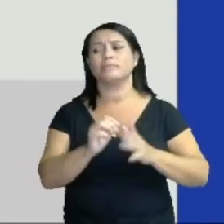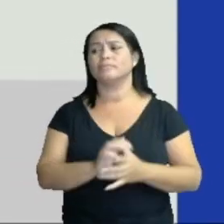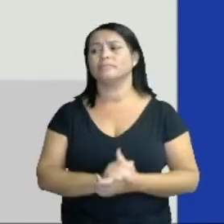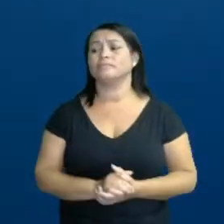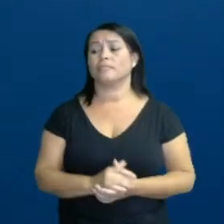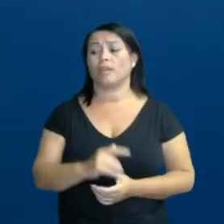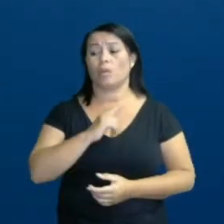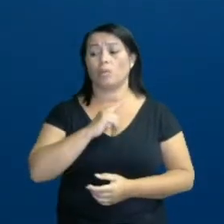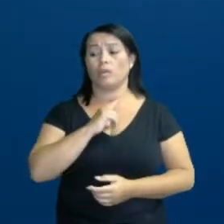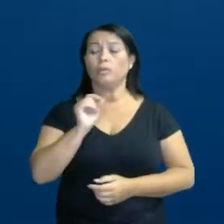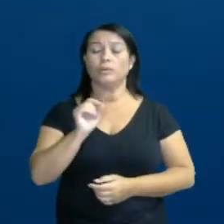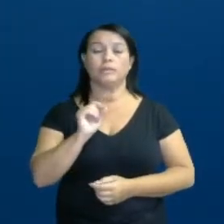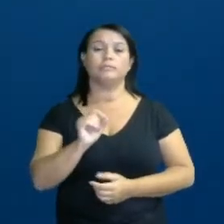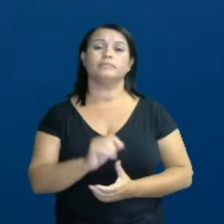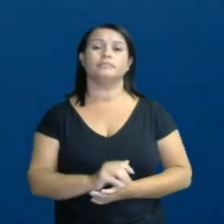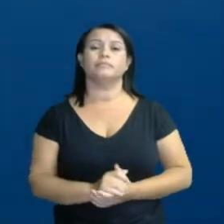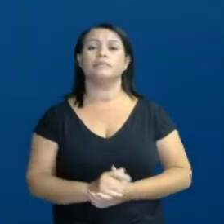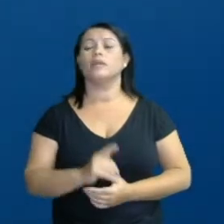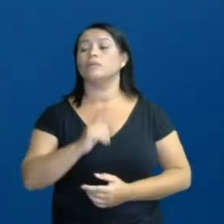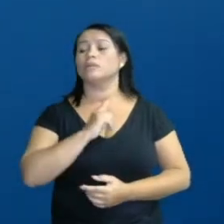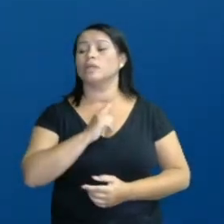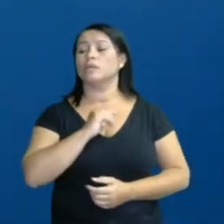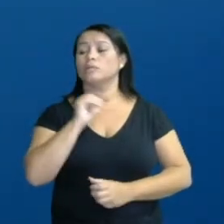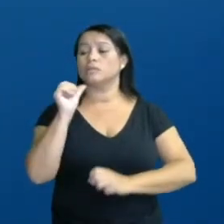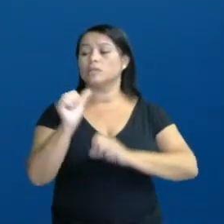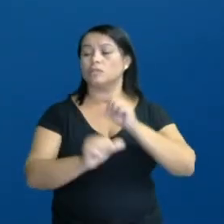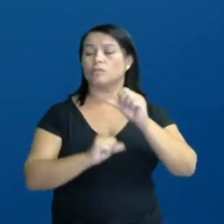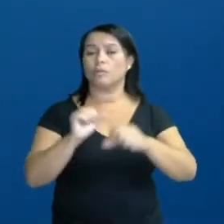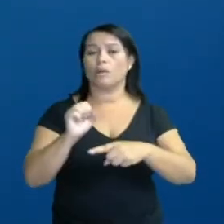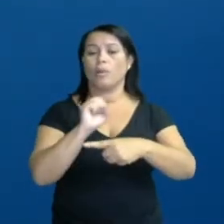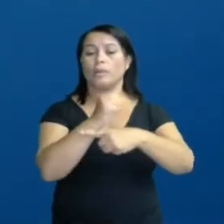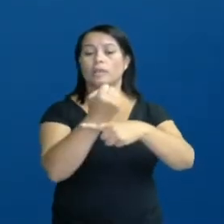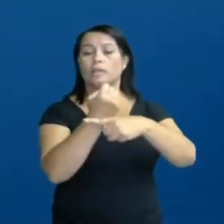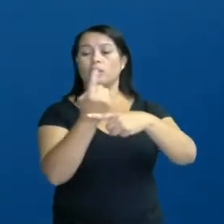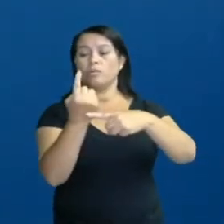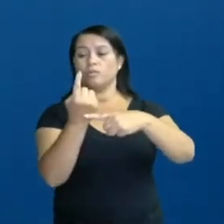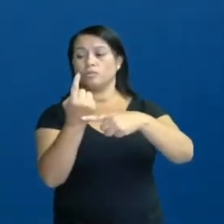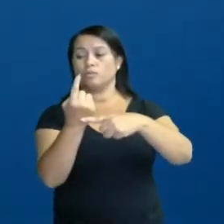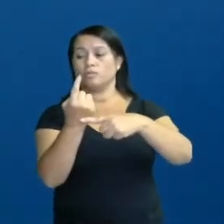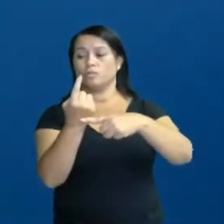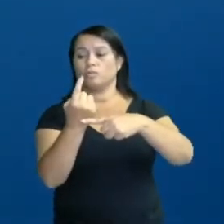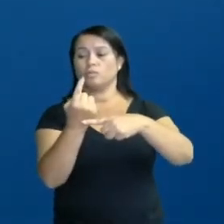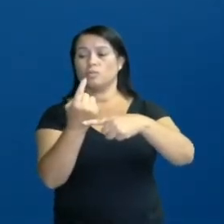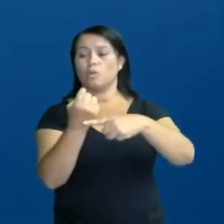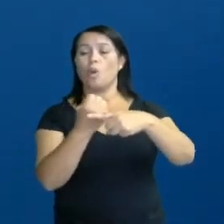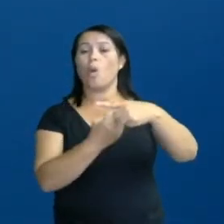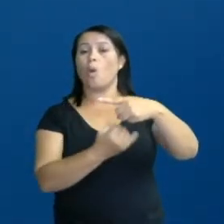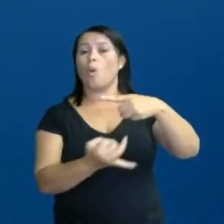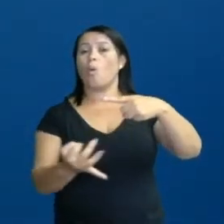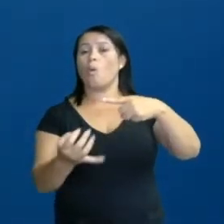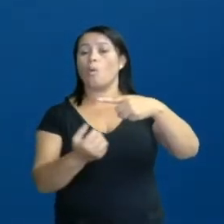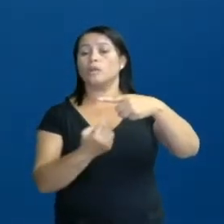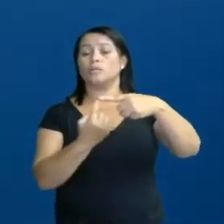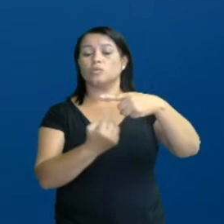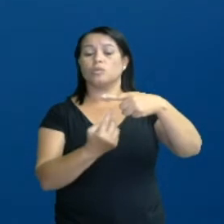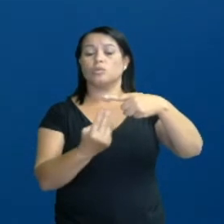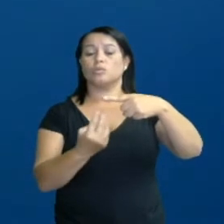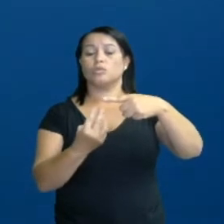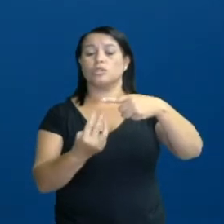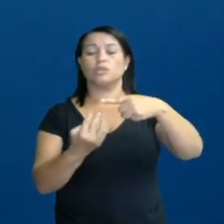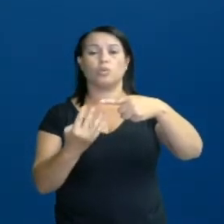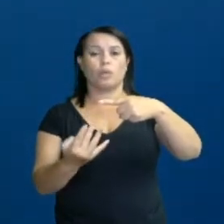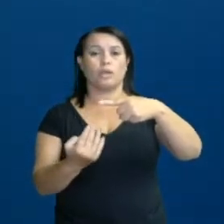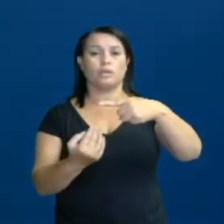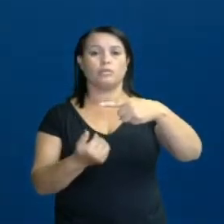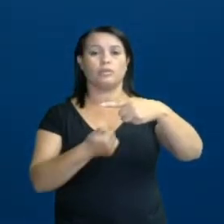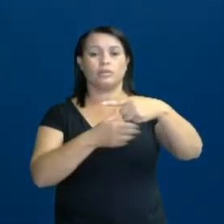Eu tenho o seguinte aqui. Eu tenho transformar 81 sobre quem? Eu tenho quantas casas aqui? 1, 2, 3, 4.